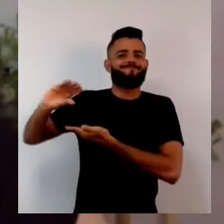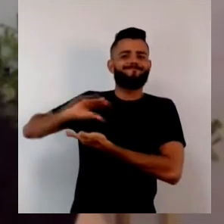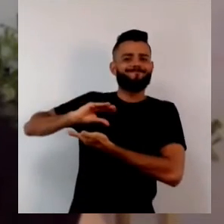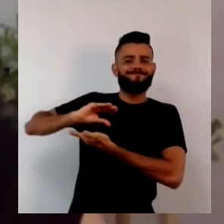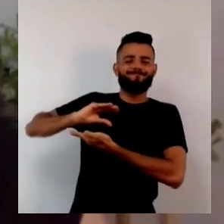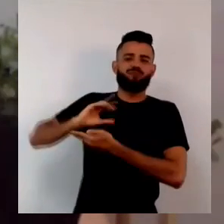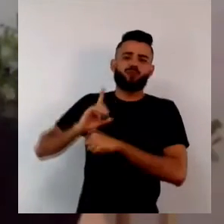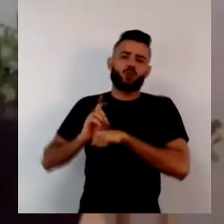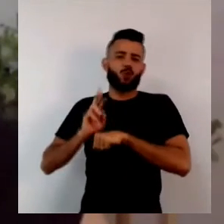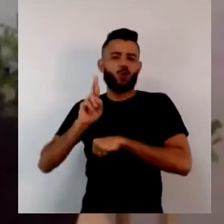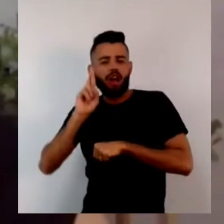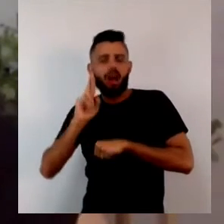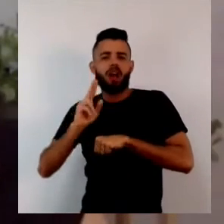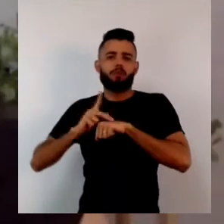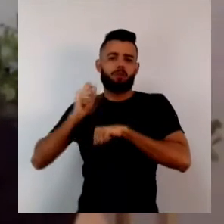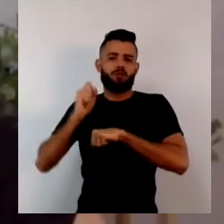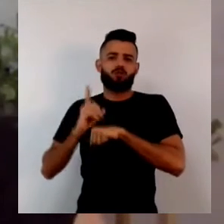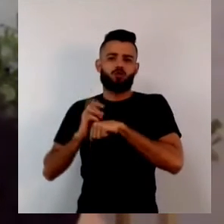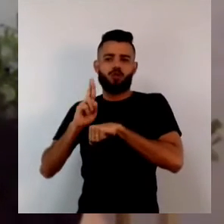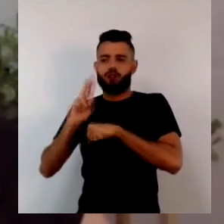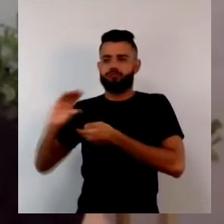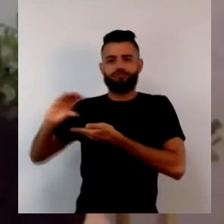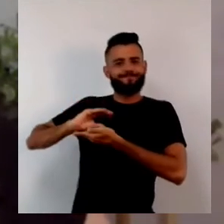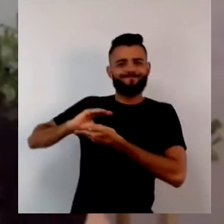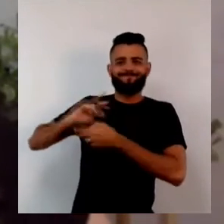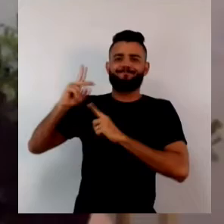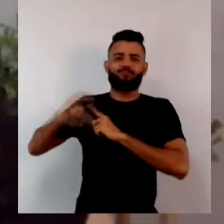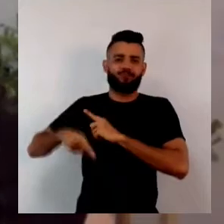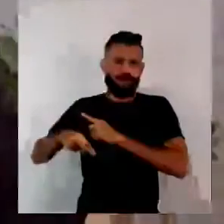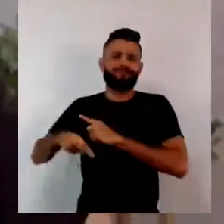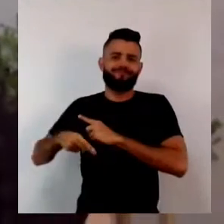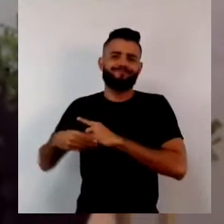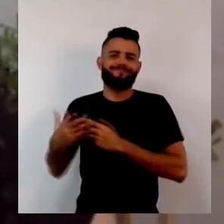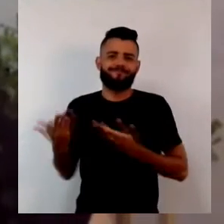pós-doutorado cortadas na última leva que a gente